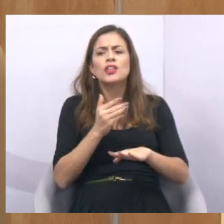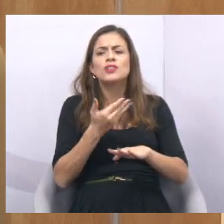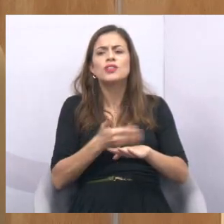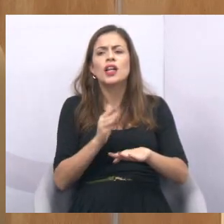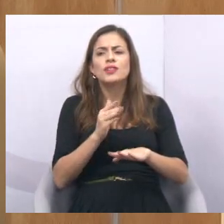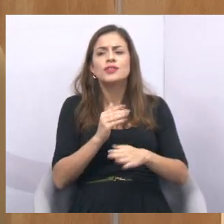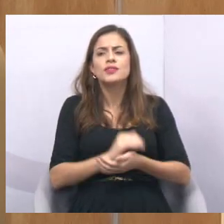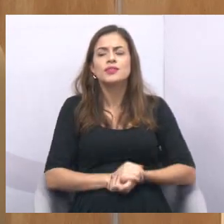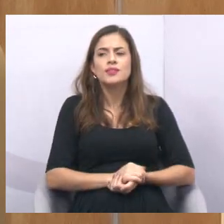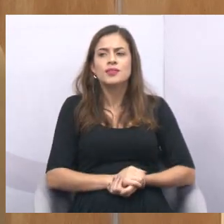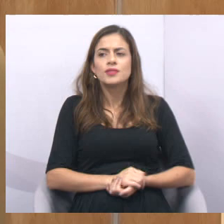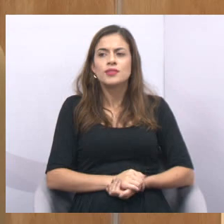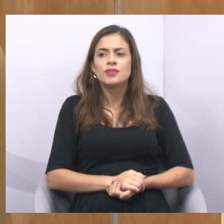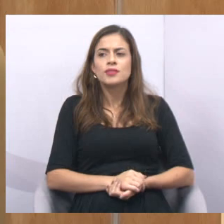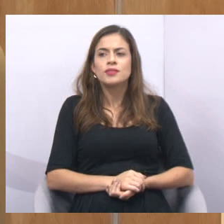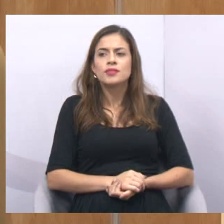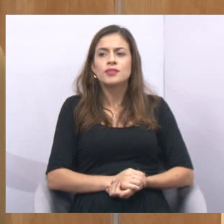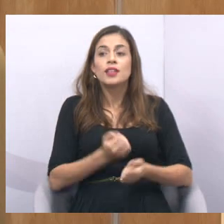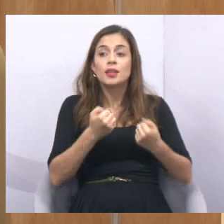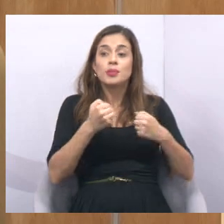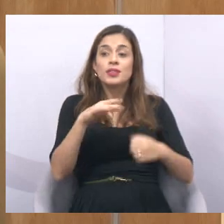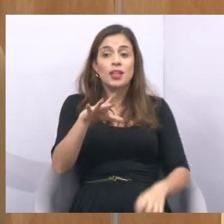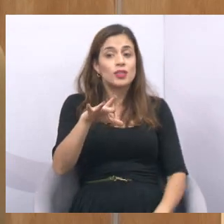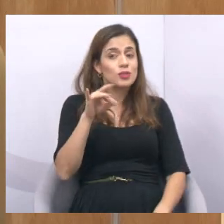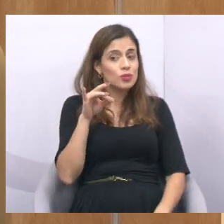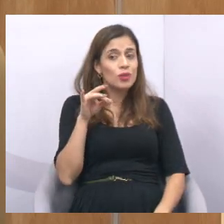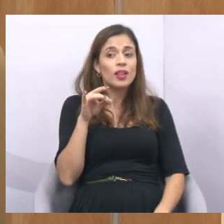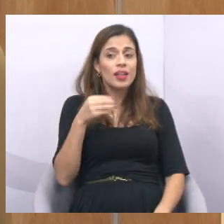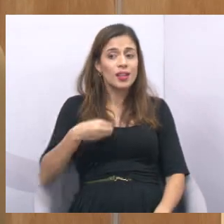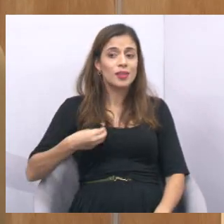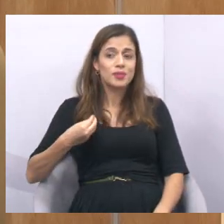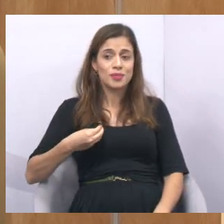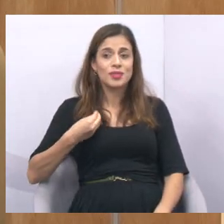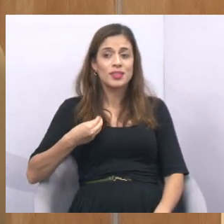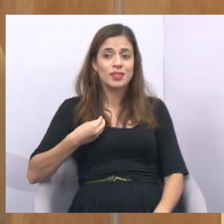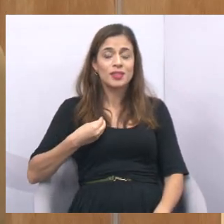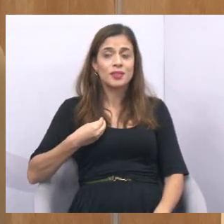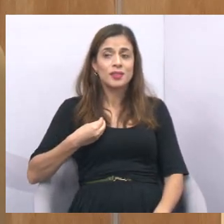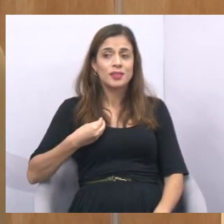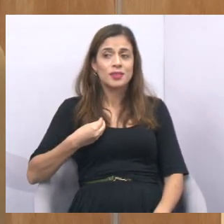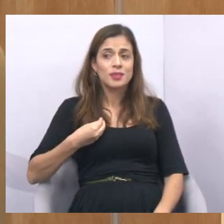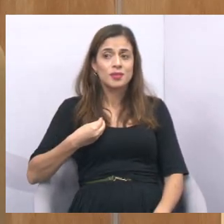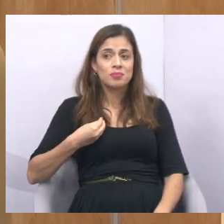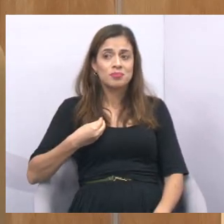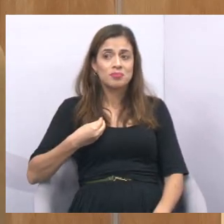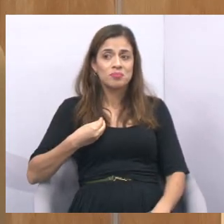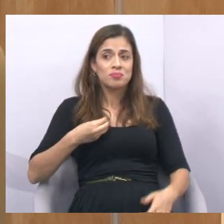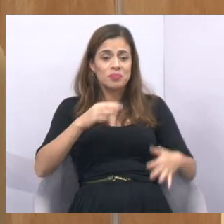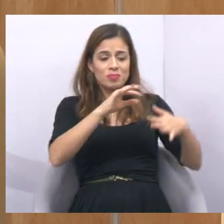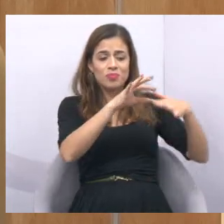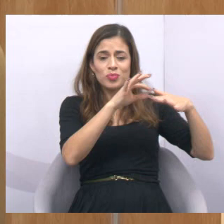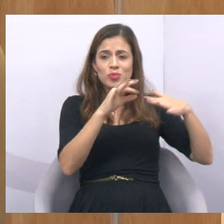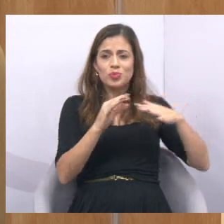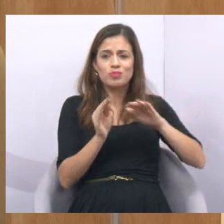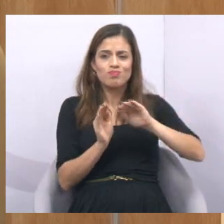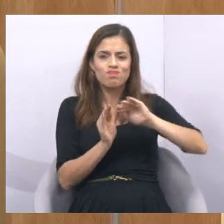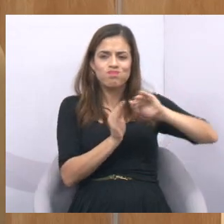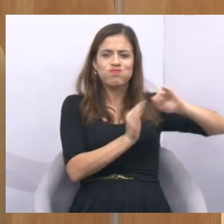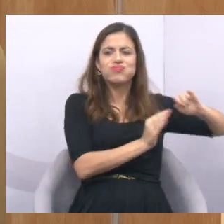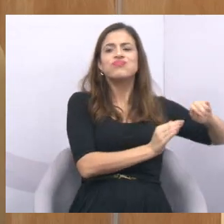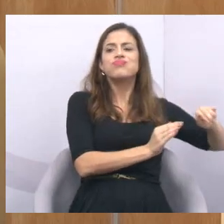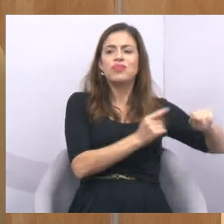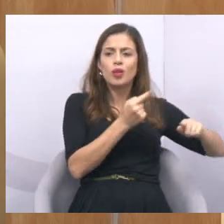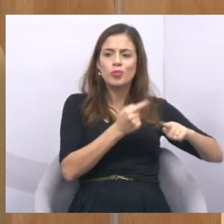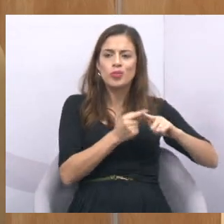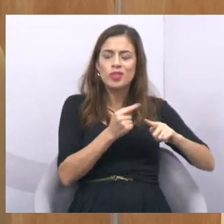e vão ter que escolher alguma coisa da vida de vocês, deixar de lado. Porque